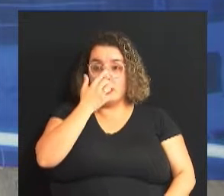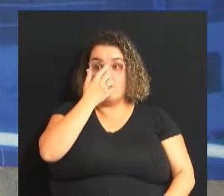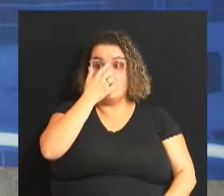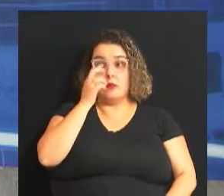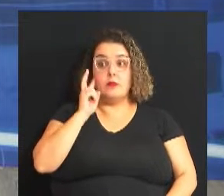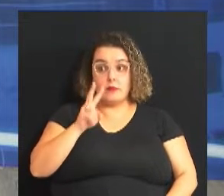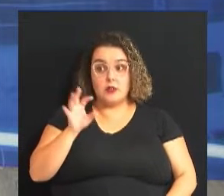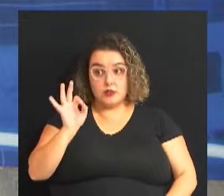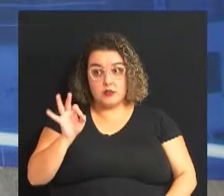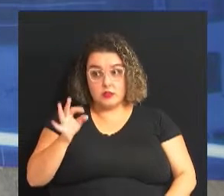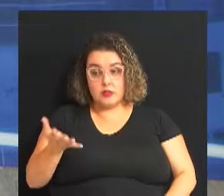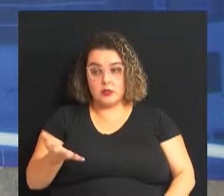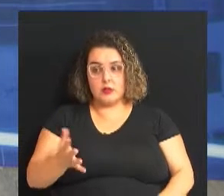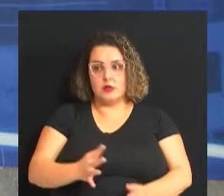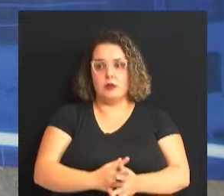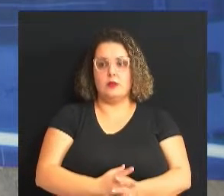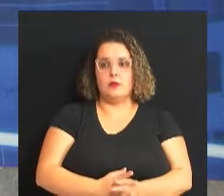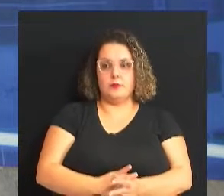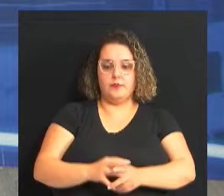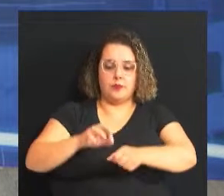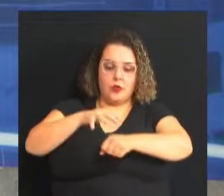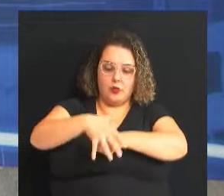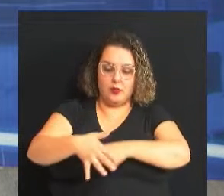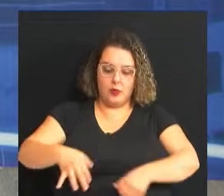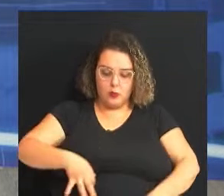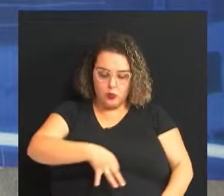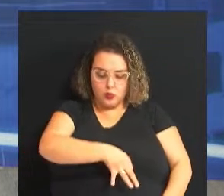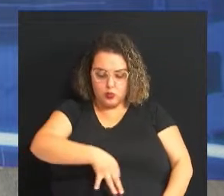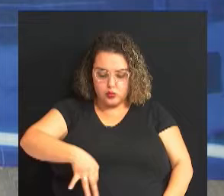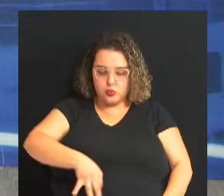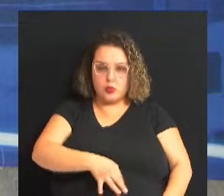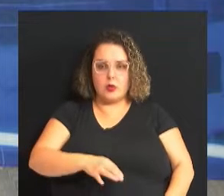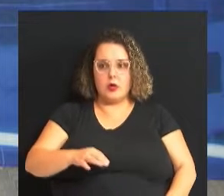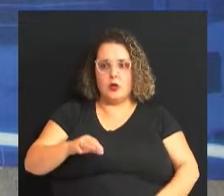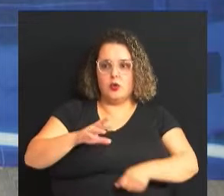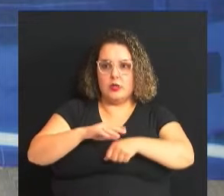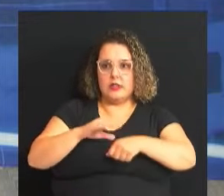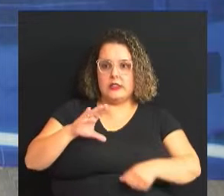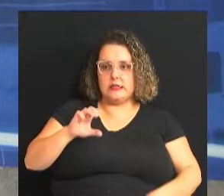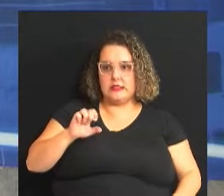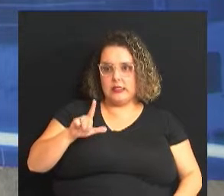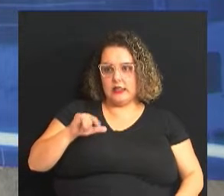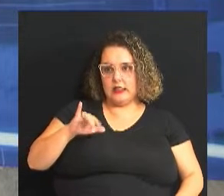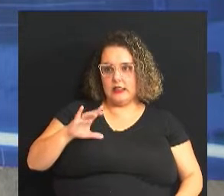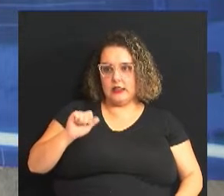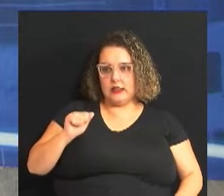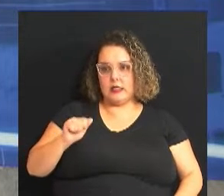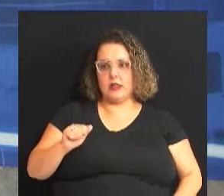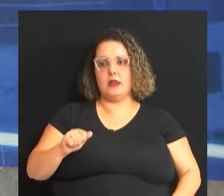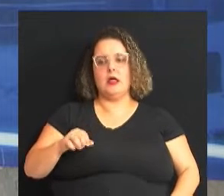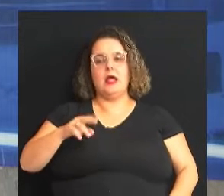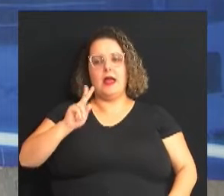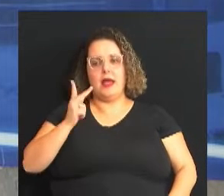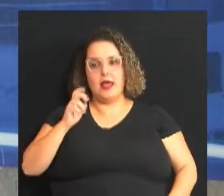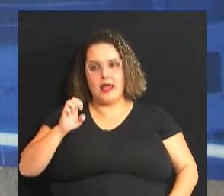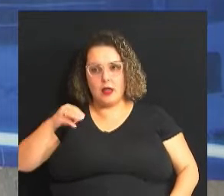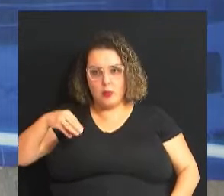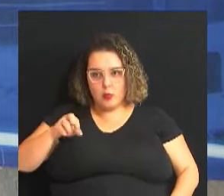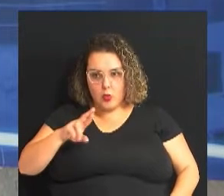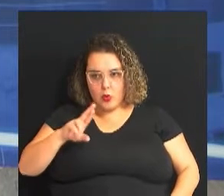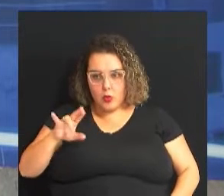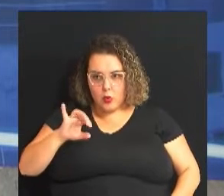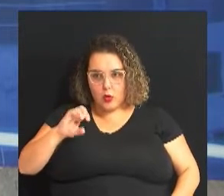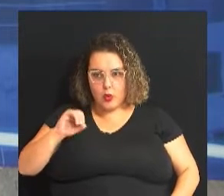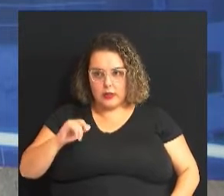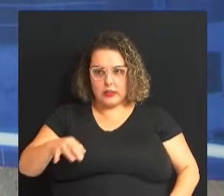mesmo, doutor. Infecção intestinal, doença celíaca, doença de Crohn, hemorroida e intestino